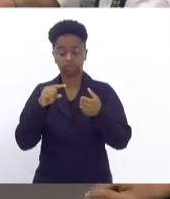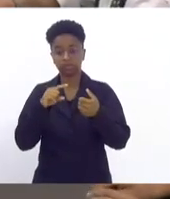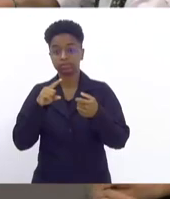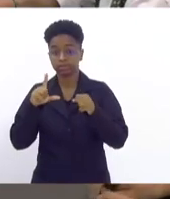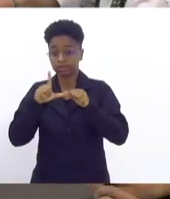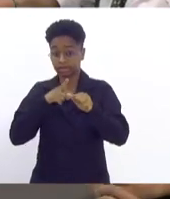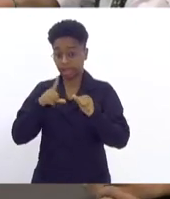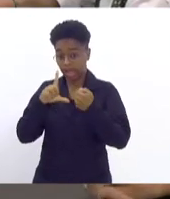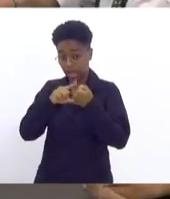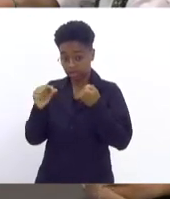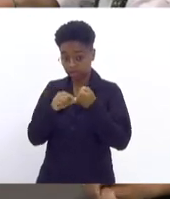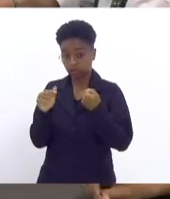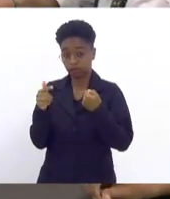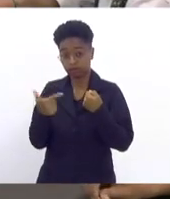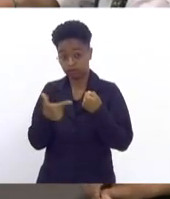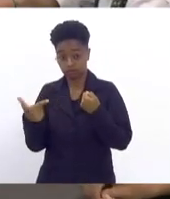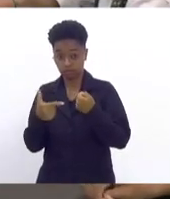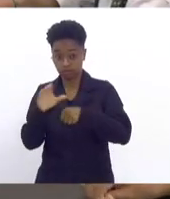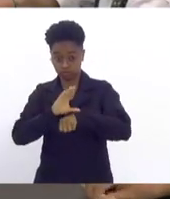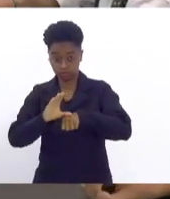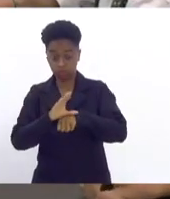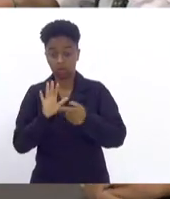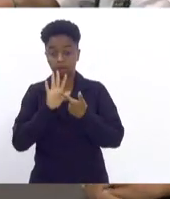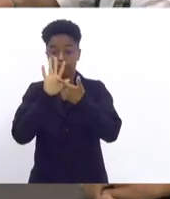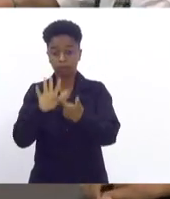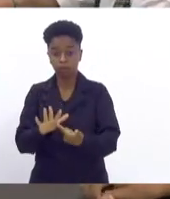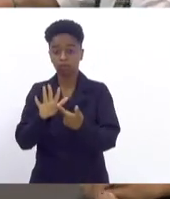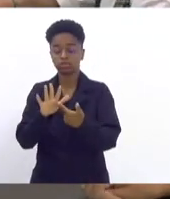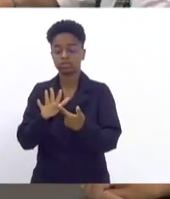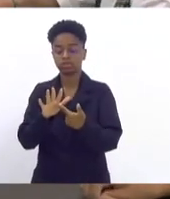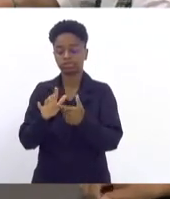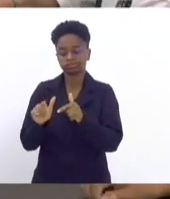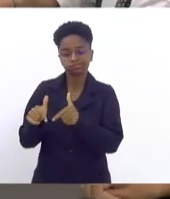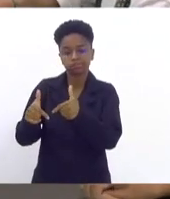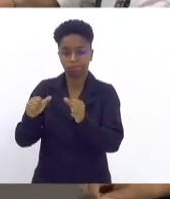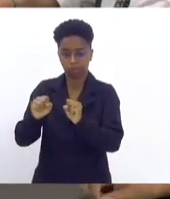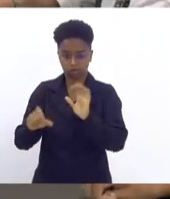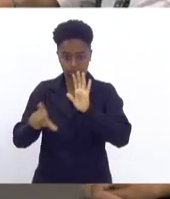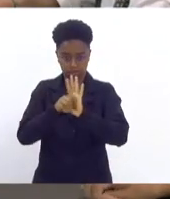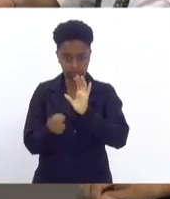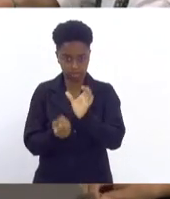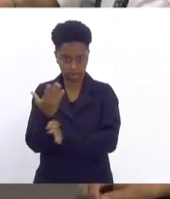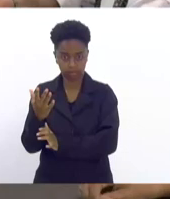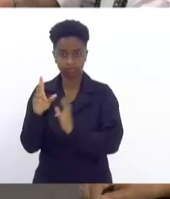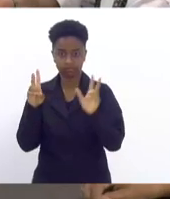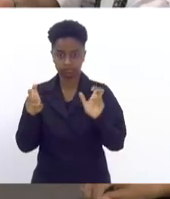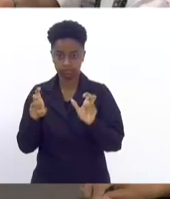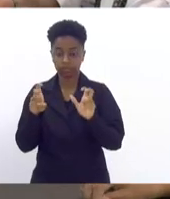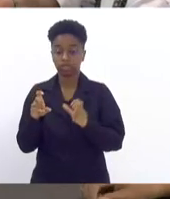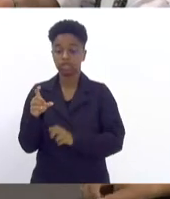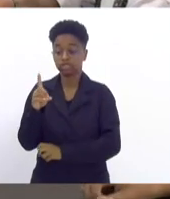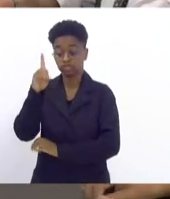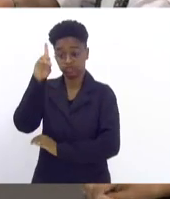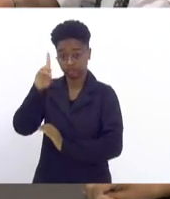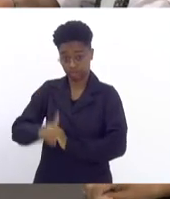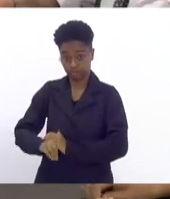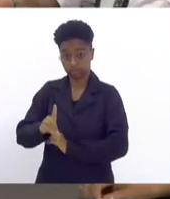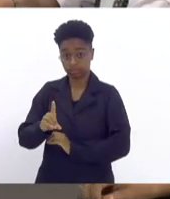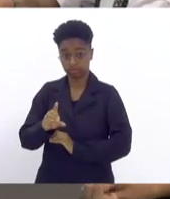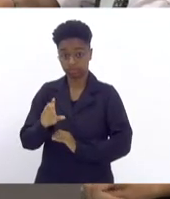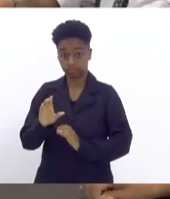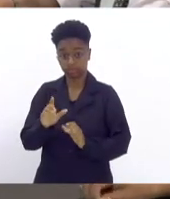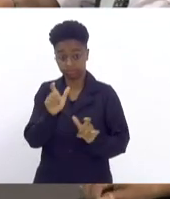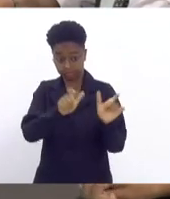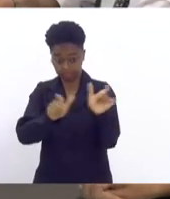da Federal, compete privativamente à União legislar sobre, dois pontos, direito civil, política